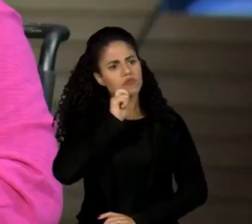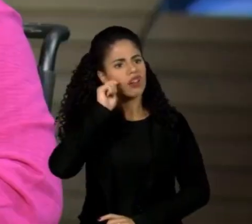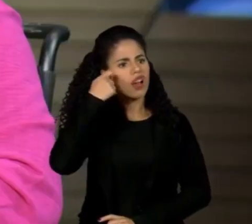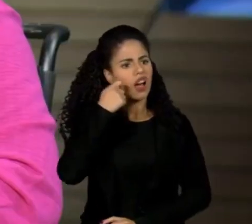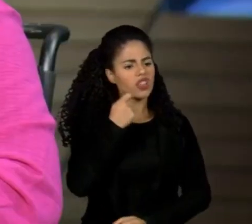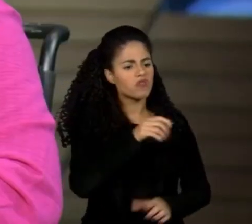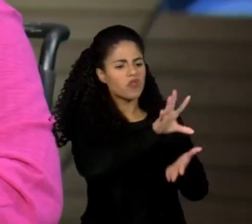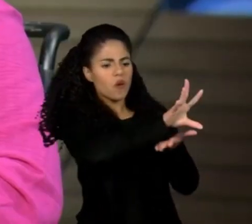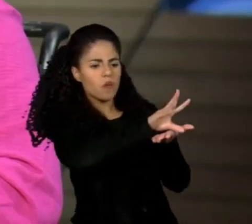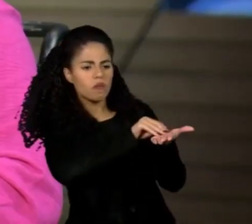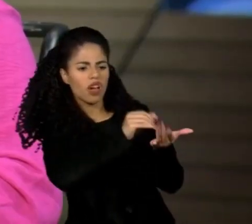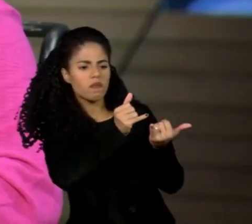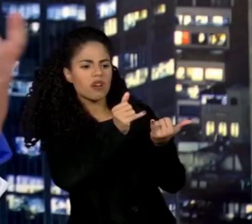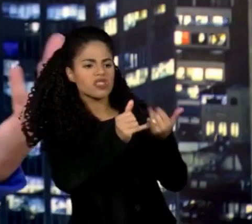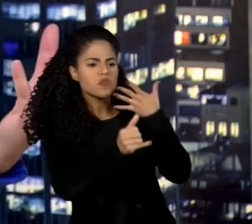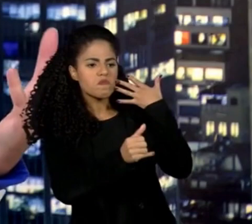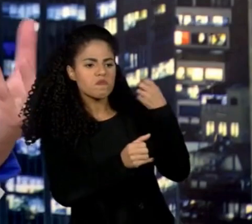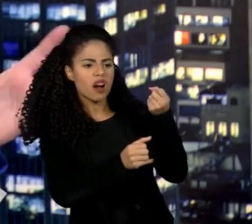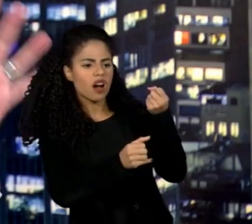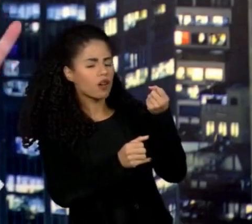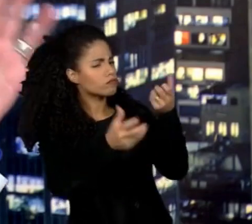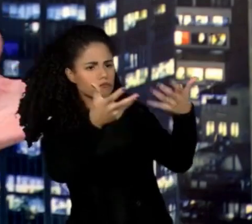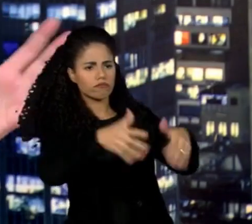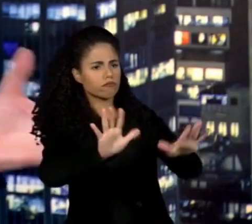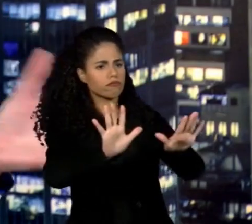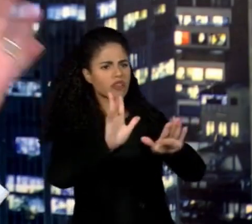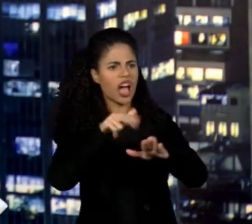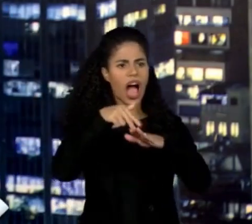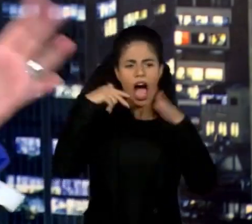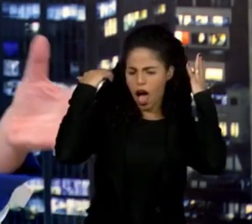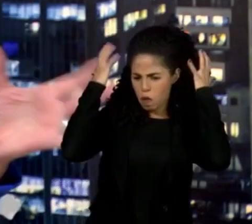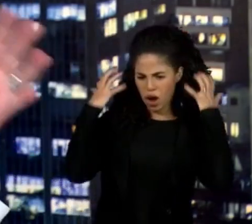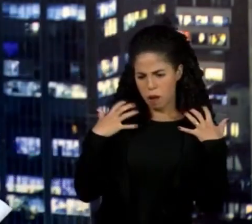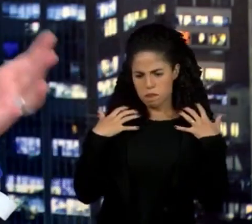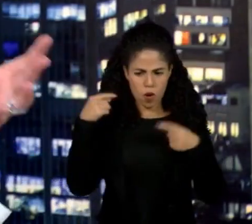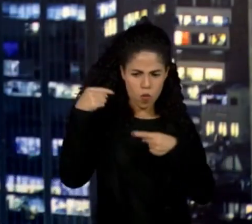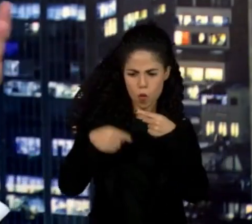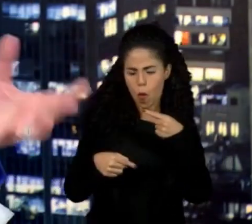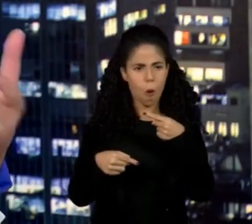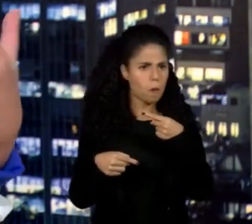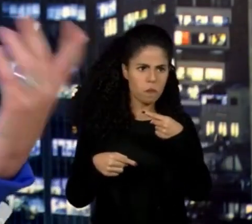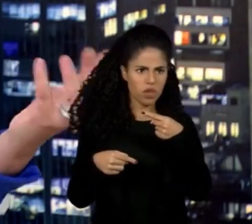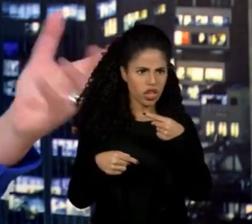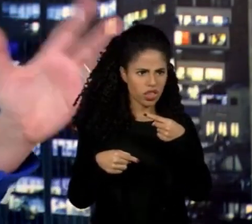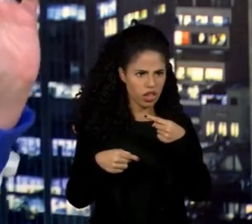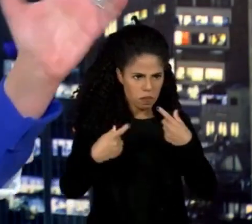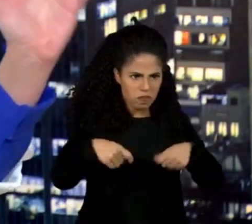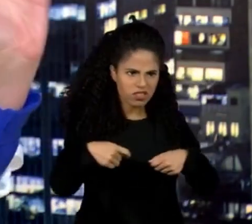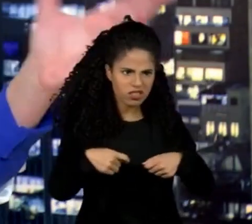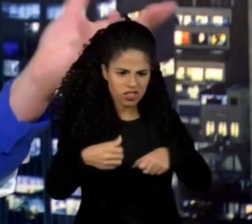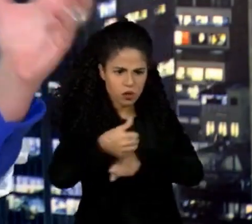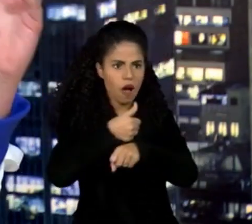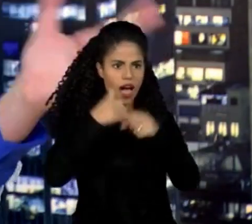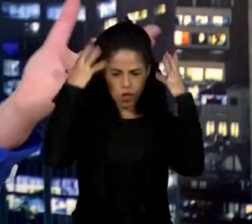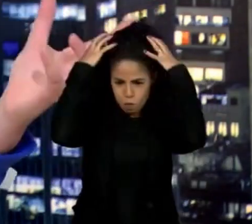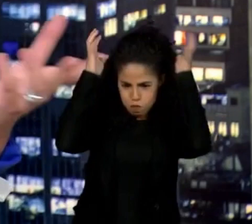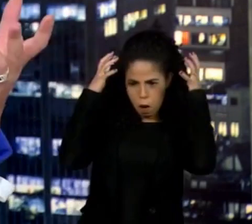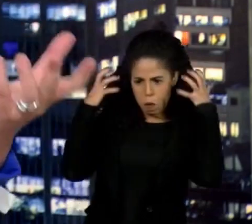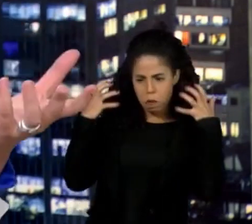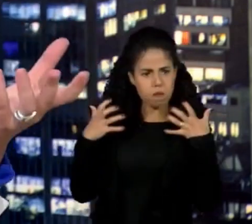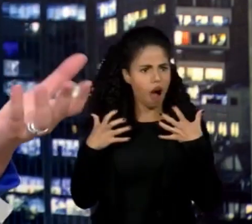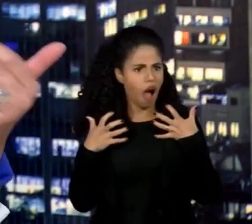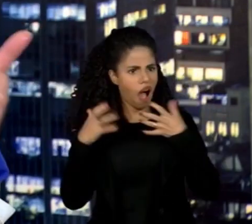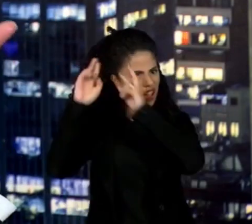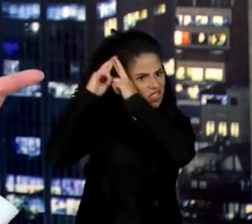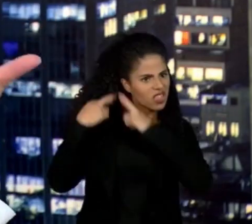parecer com a mulher branca então por exemplo Ah esse cabelo aqui não é adequado para determinada profissão tão black power não cai bem